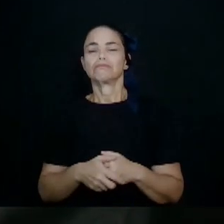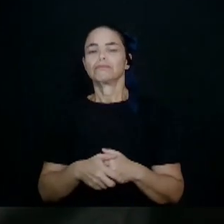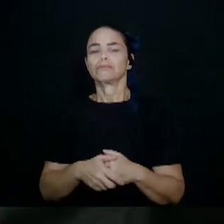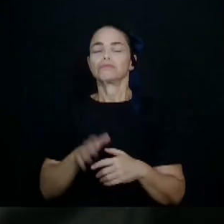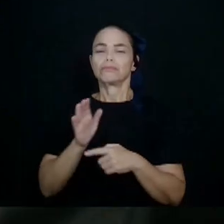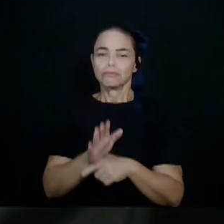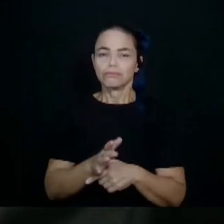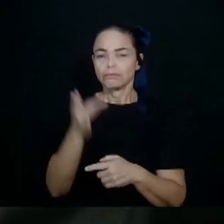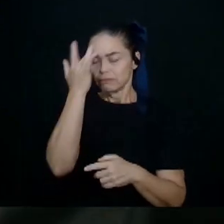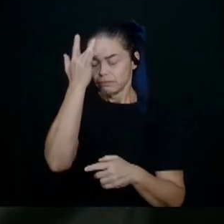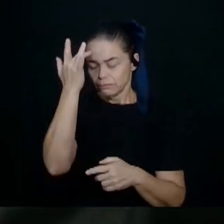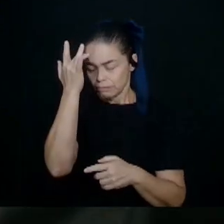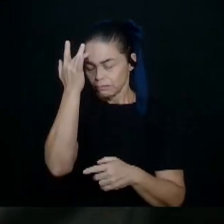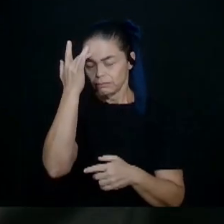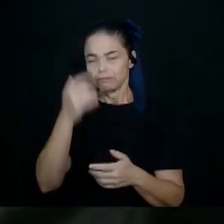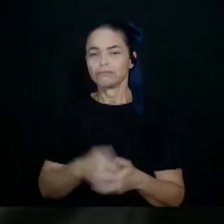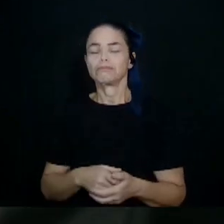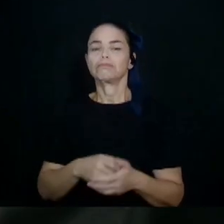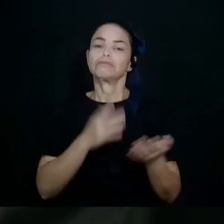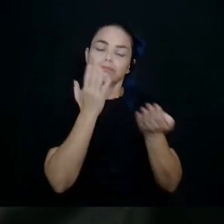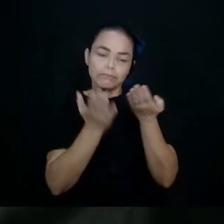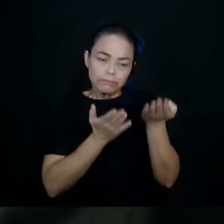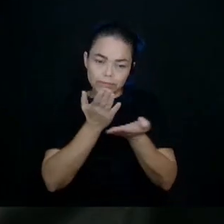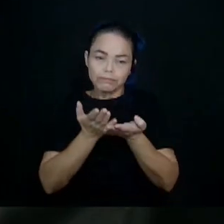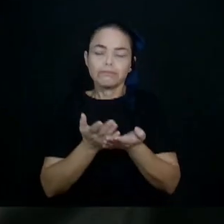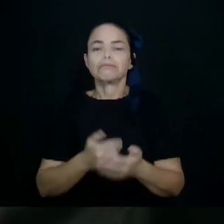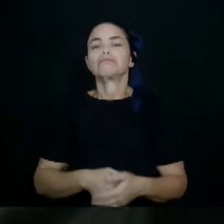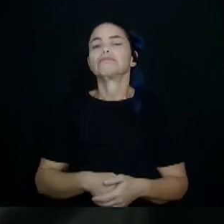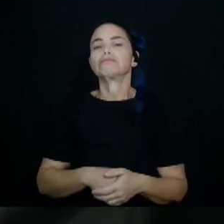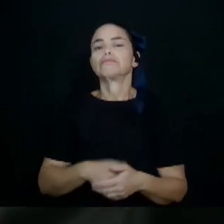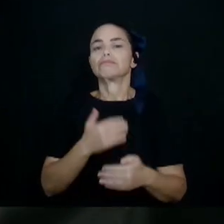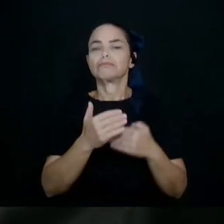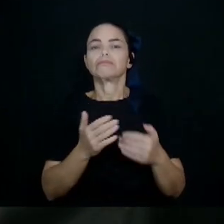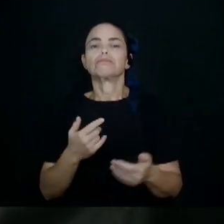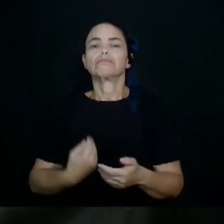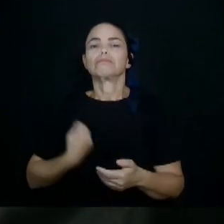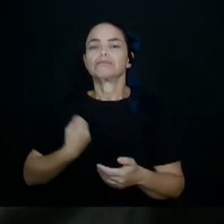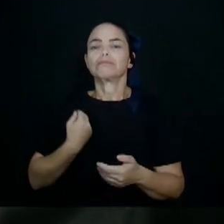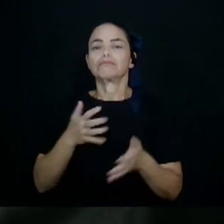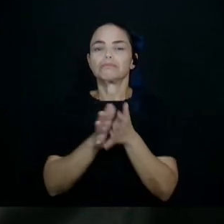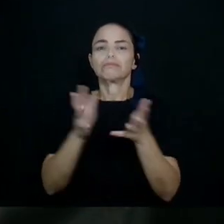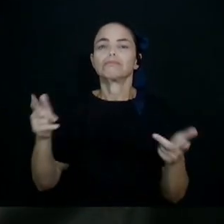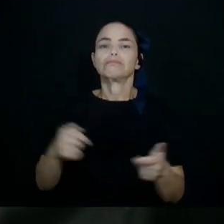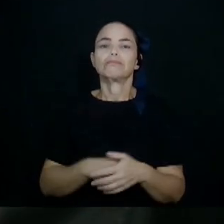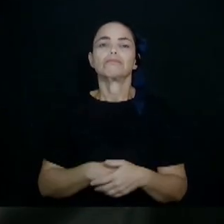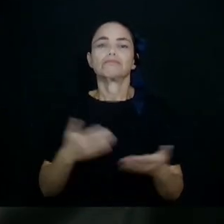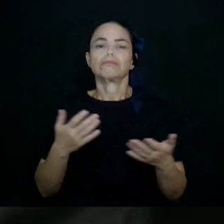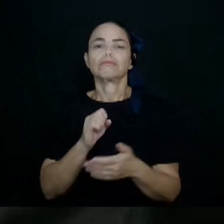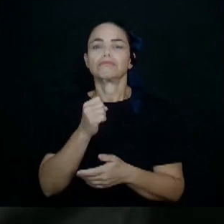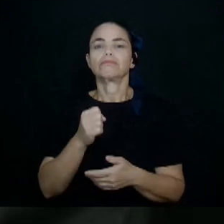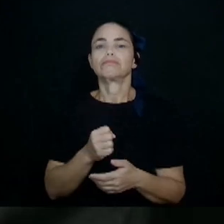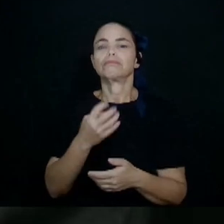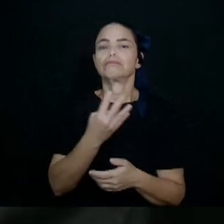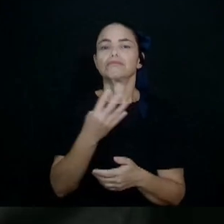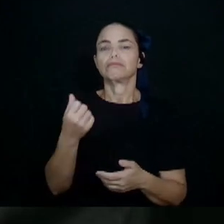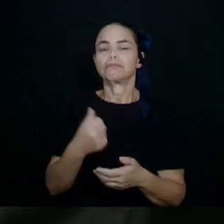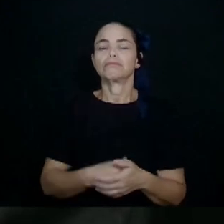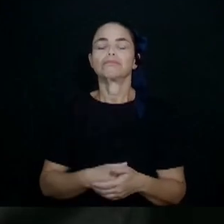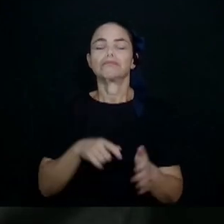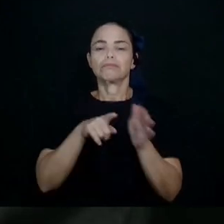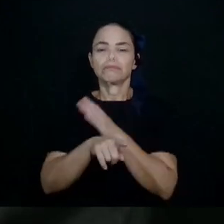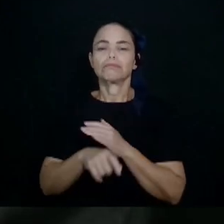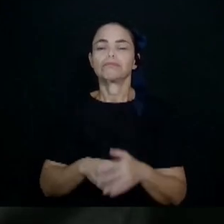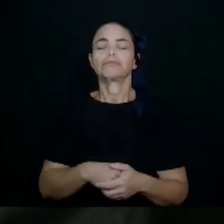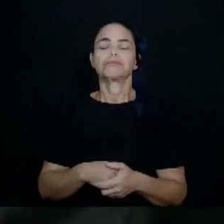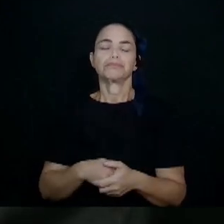saúde mental, né, terapia, isso faz parte do processo da nossa vida e é maravilhoso. Agora, 8h46, mais uma pergunta para a gente, produção.